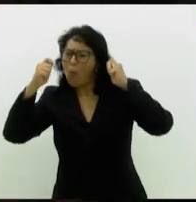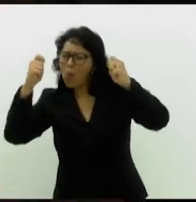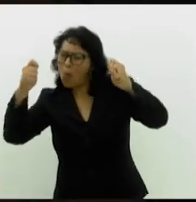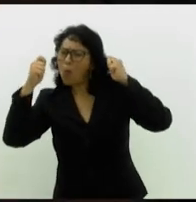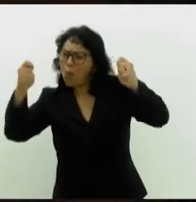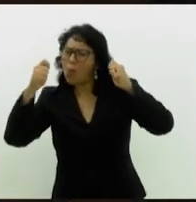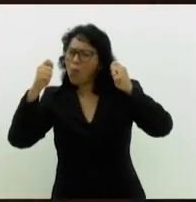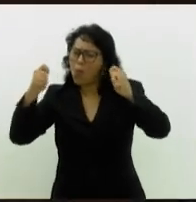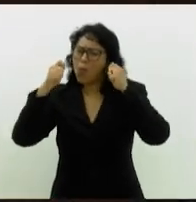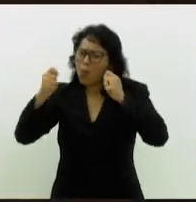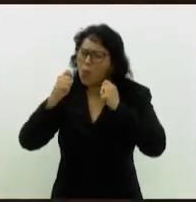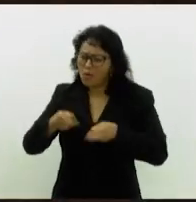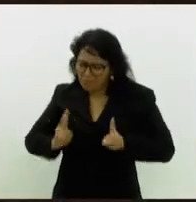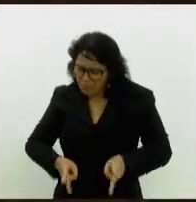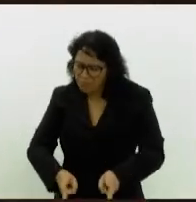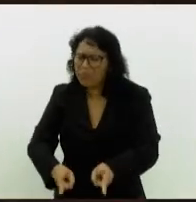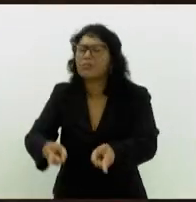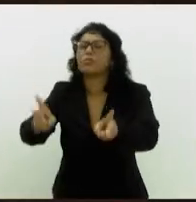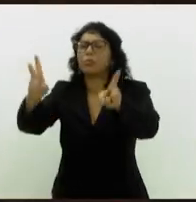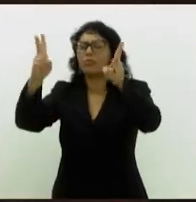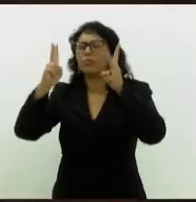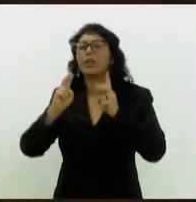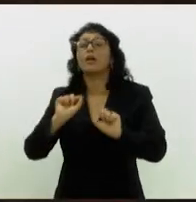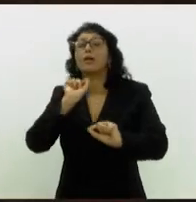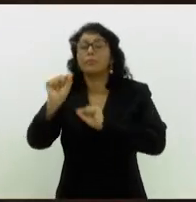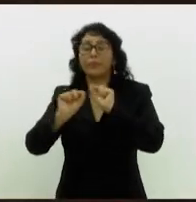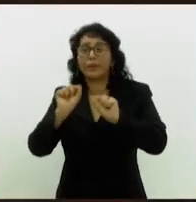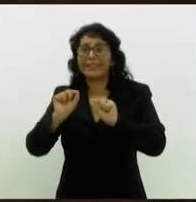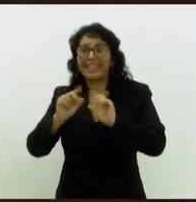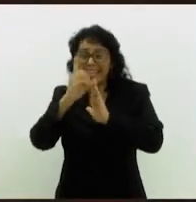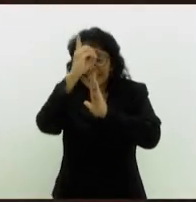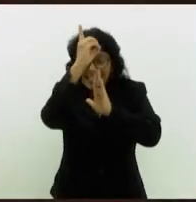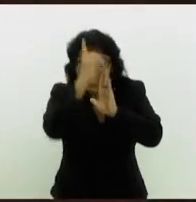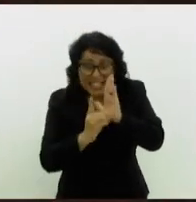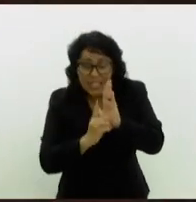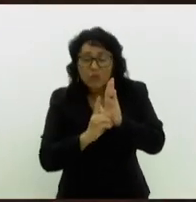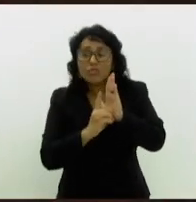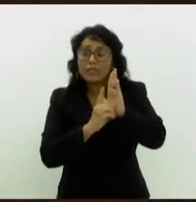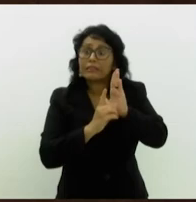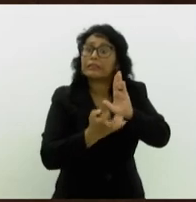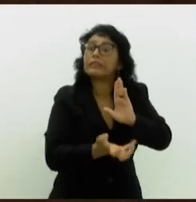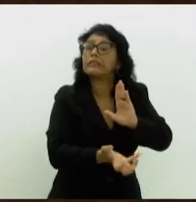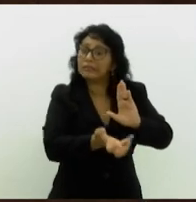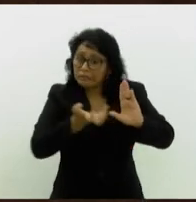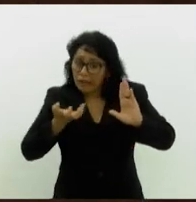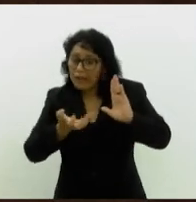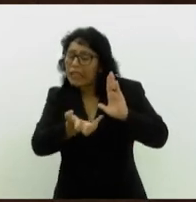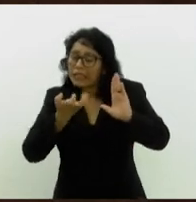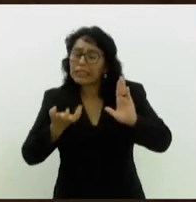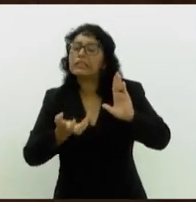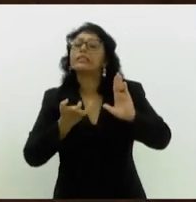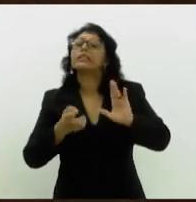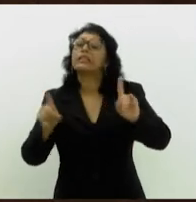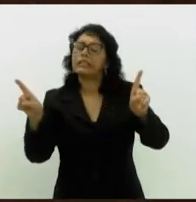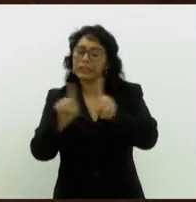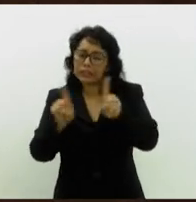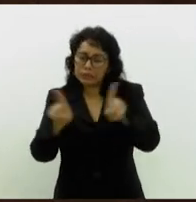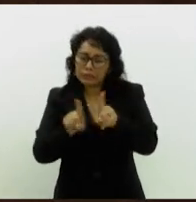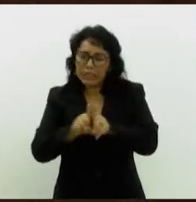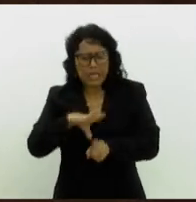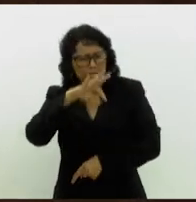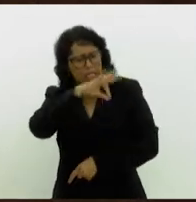mas já é um tempo para garantia dos seus direitos e sobretudo pela recomposição dos seus